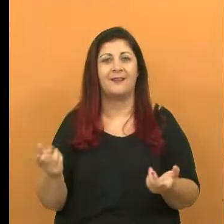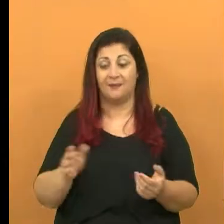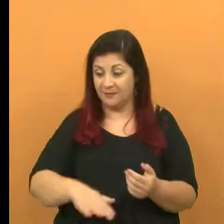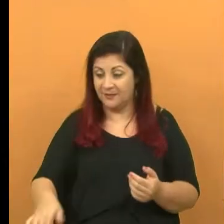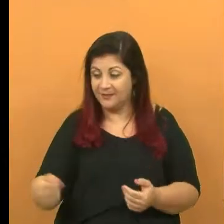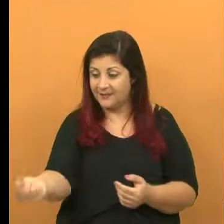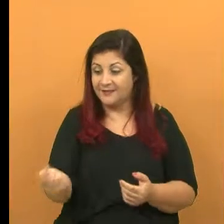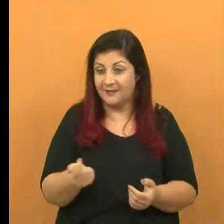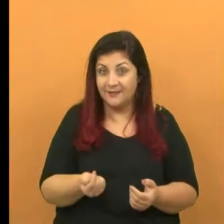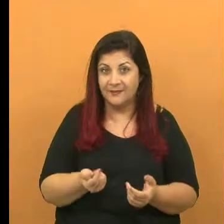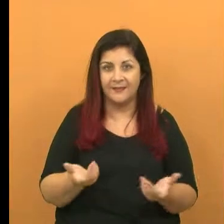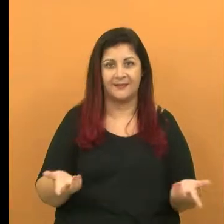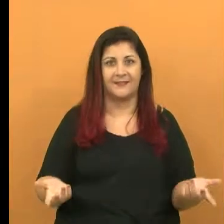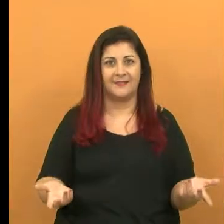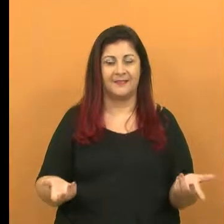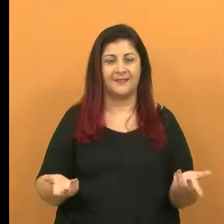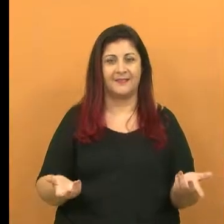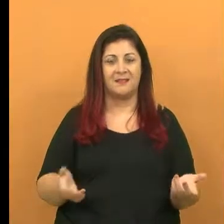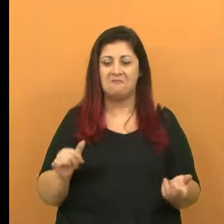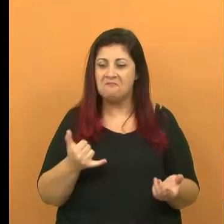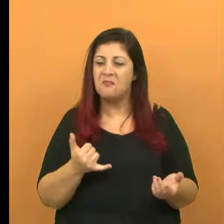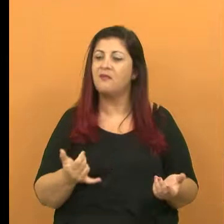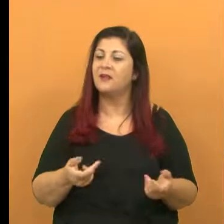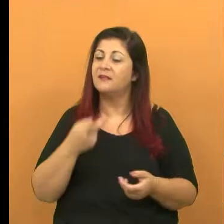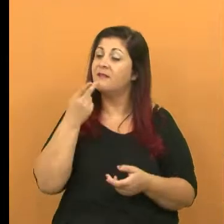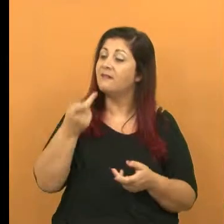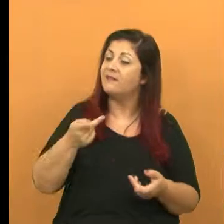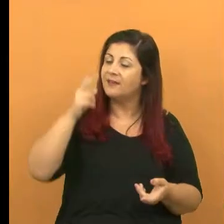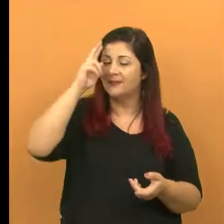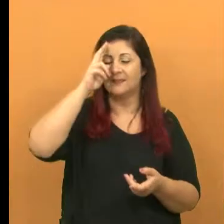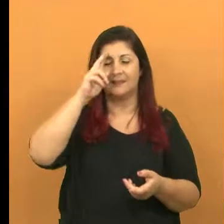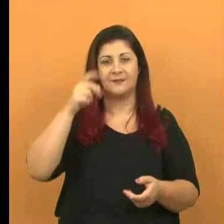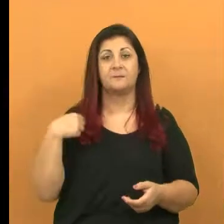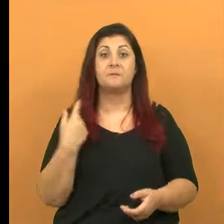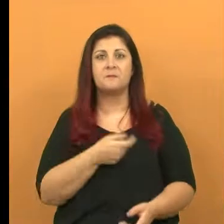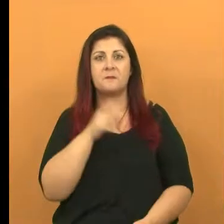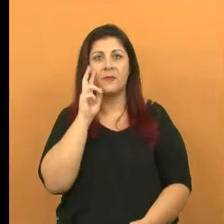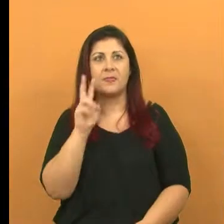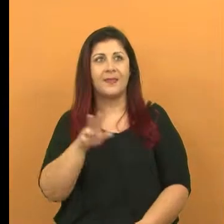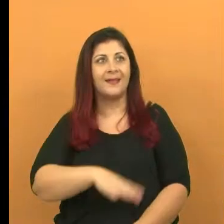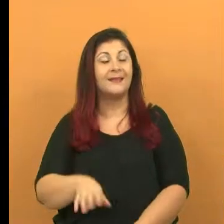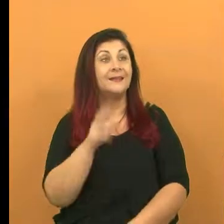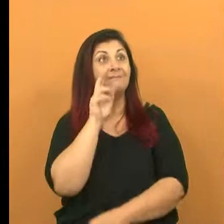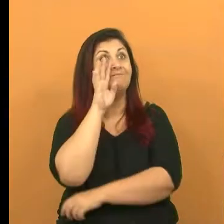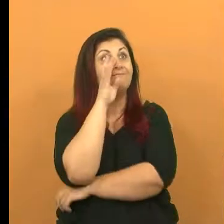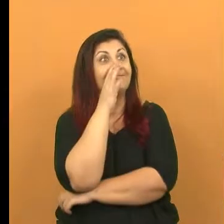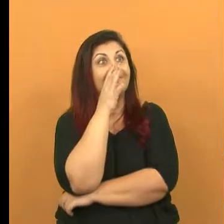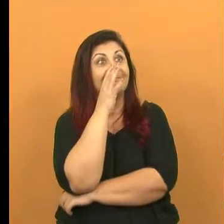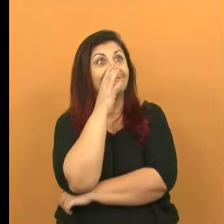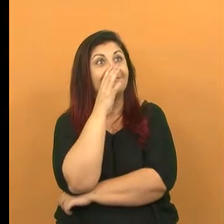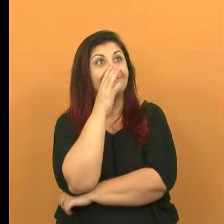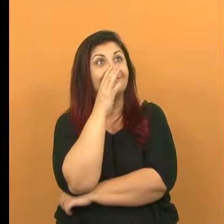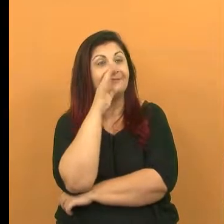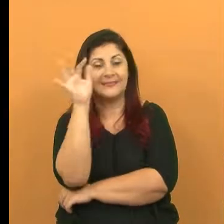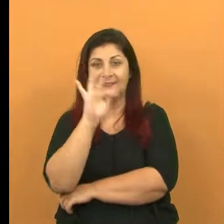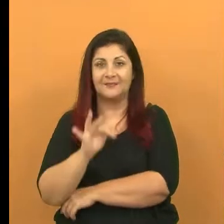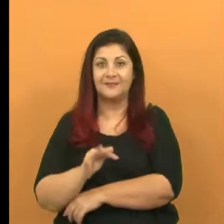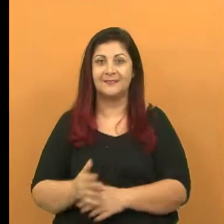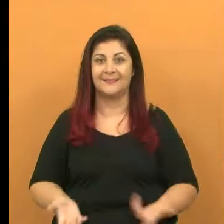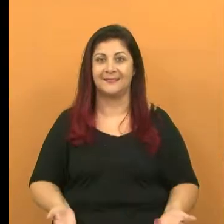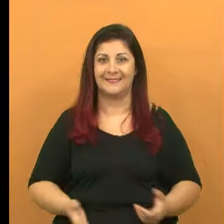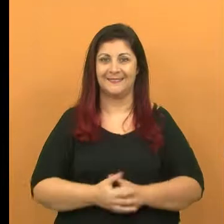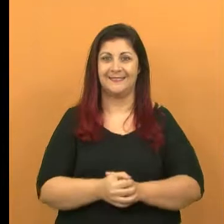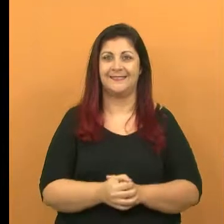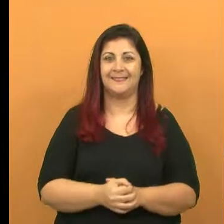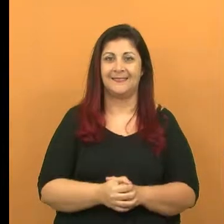aparecem nessas feiras de artesanato. Então, aí a gente vê o quanto que as crianças gostam de sentar e ouvir histórias. Então,